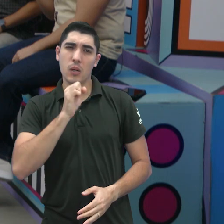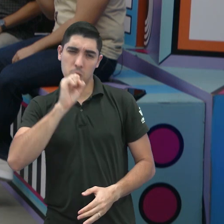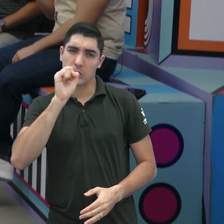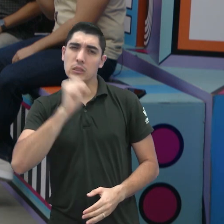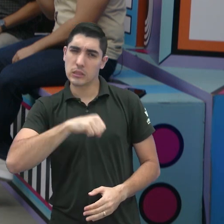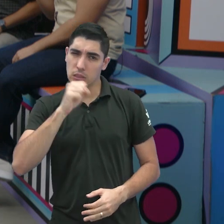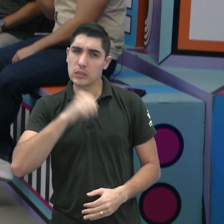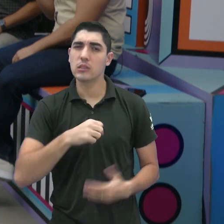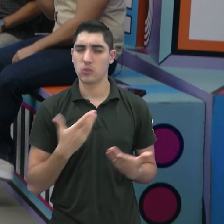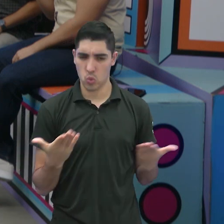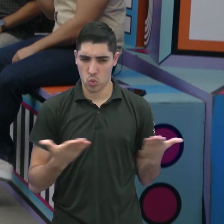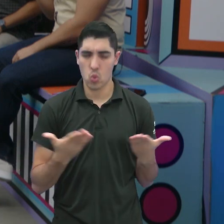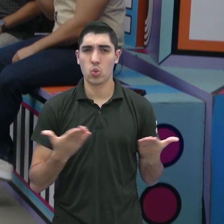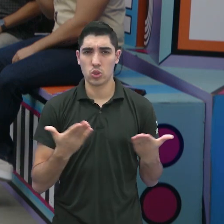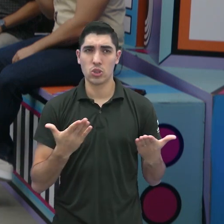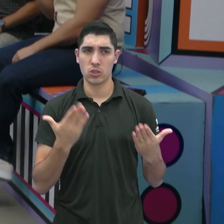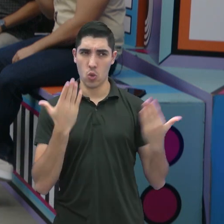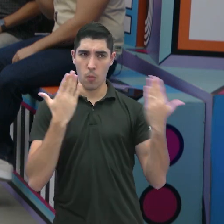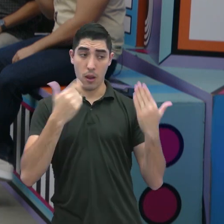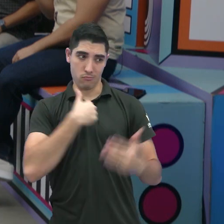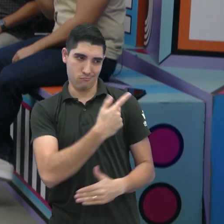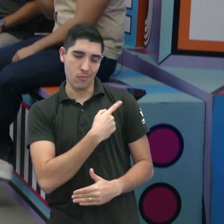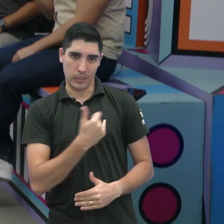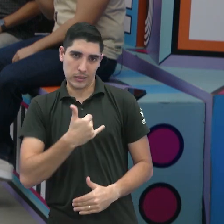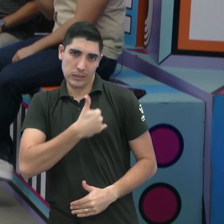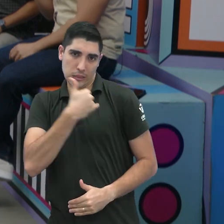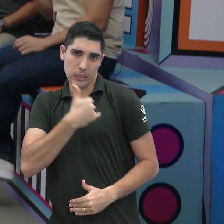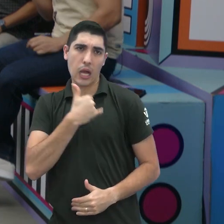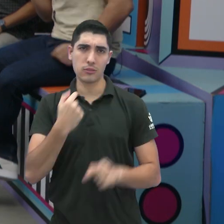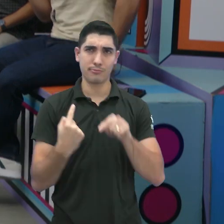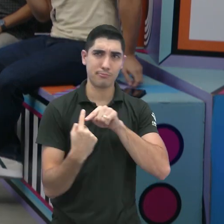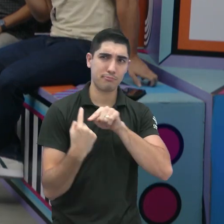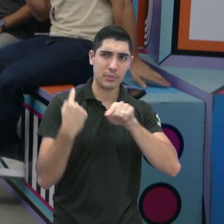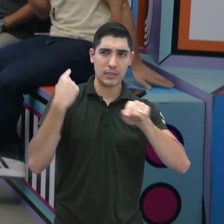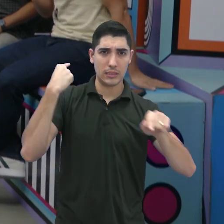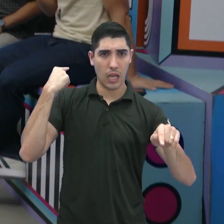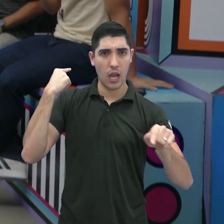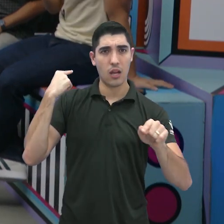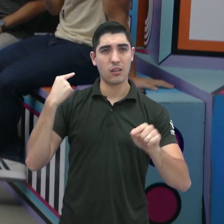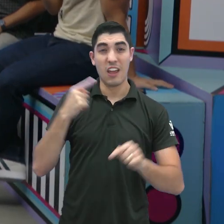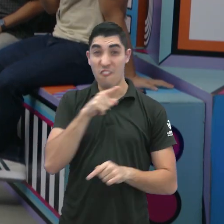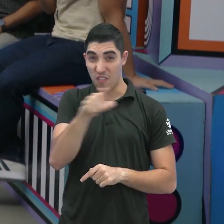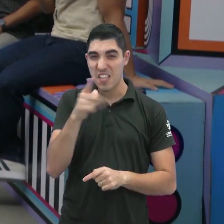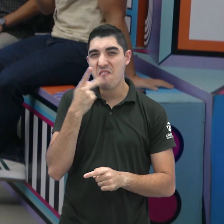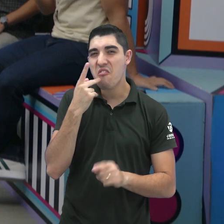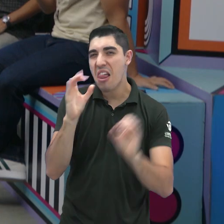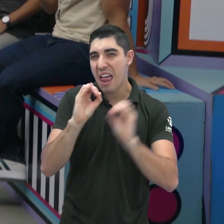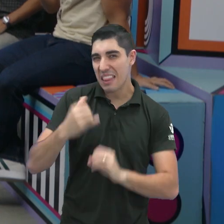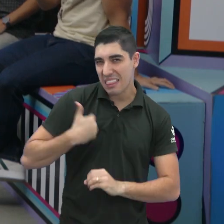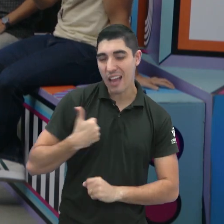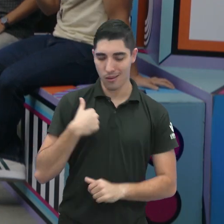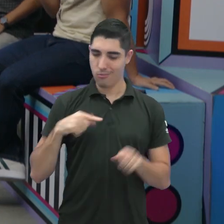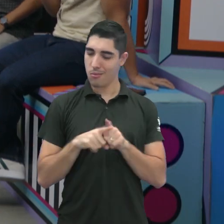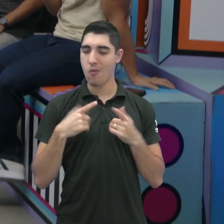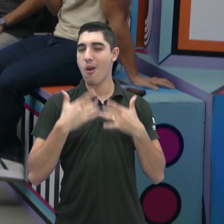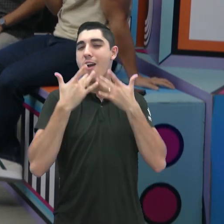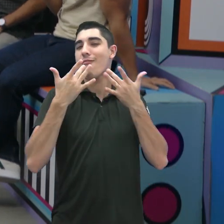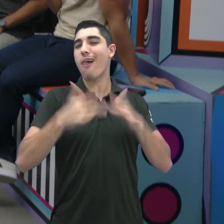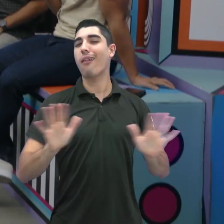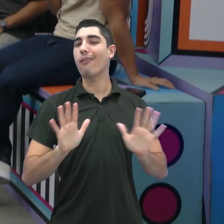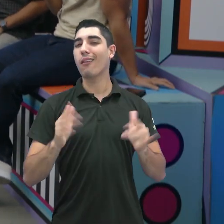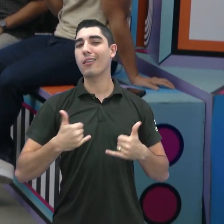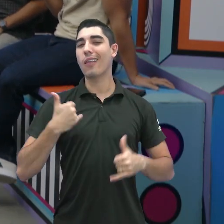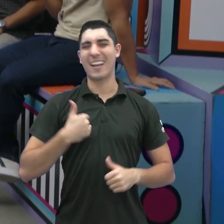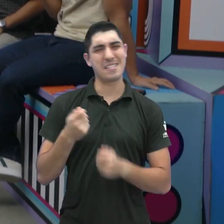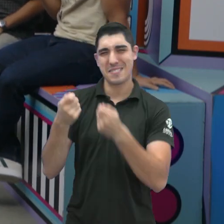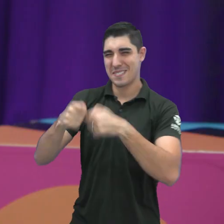a minha faixa etária lá atrás, né? Se vocês não quiseram revelar a idade, eu vou revelar. Não precisa. Então,